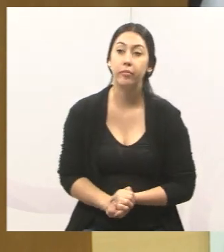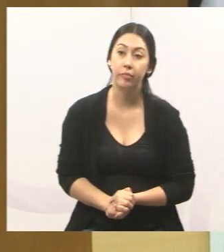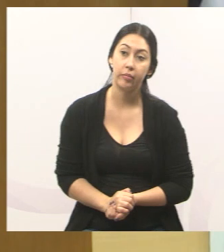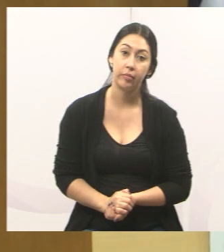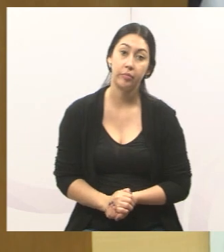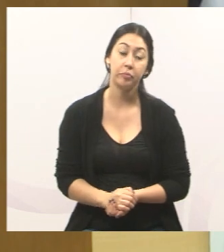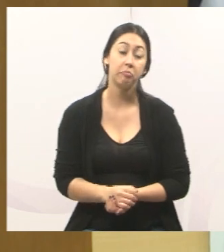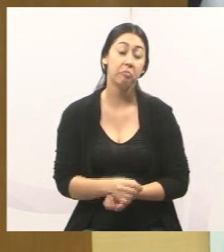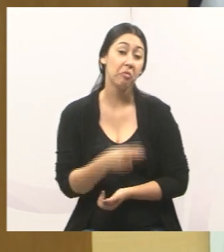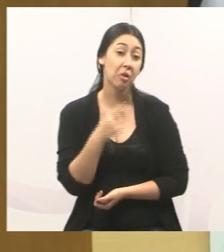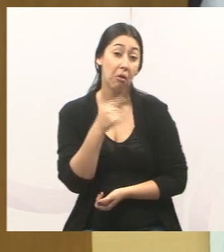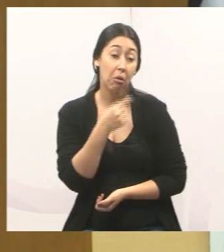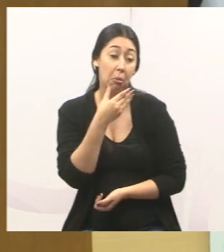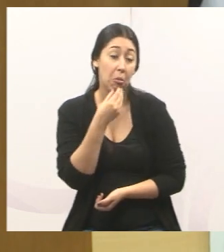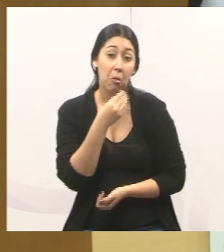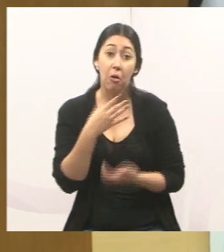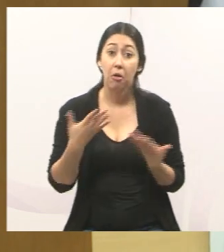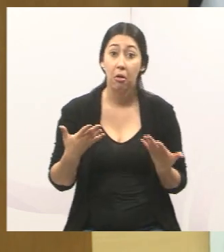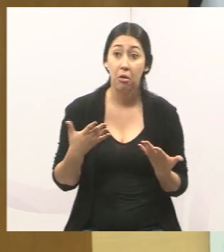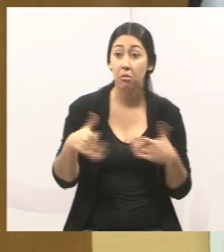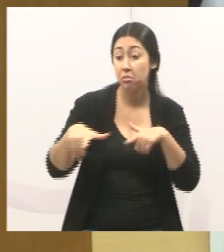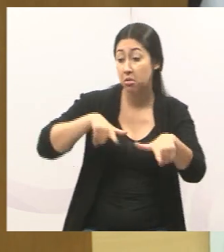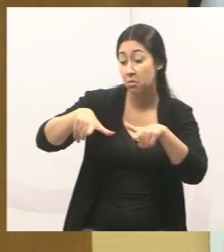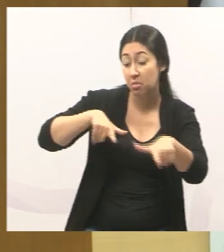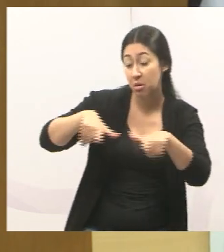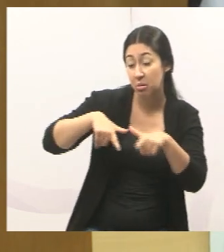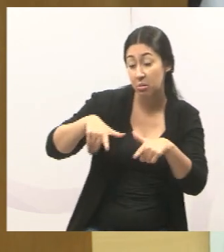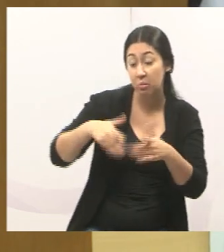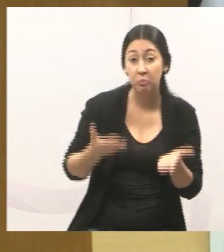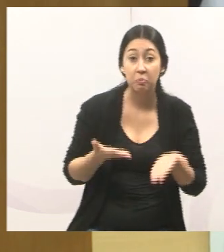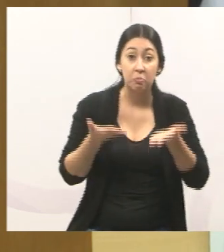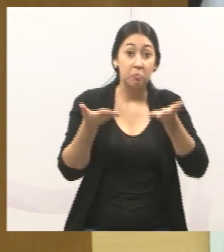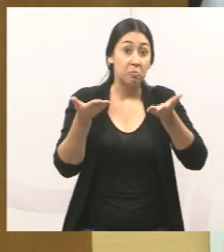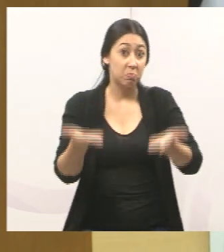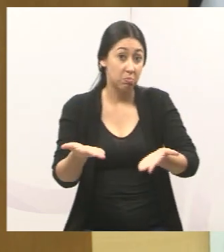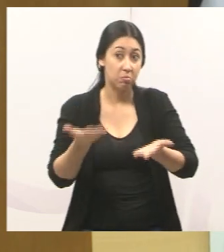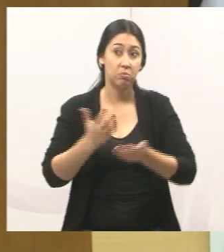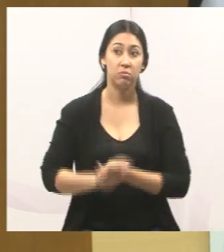Hamilton Ribeiro Mota, e foi assim, nessa situação, que